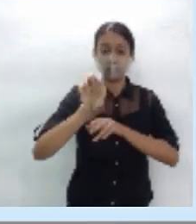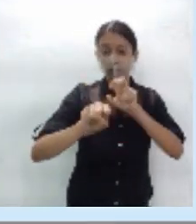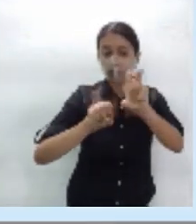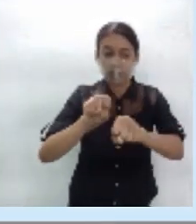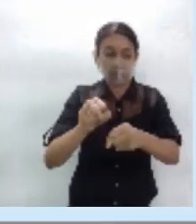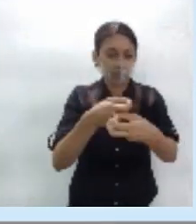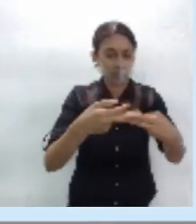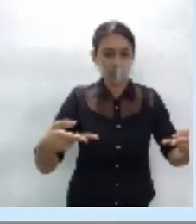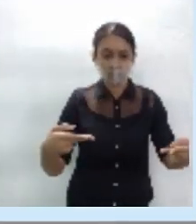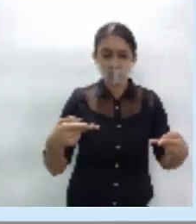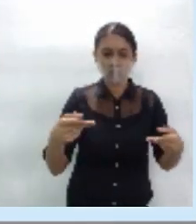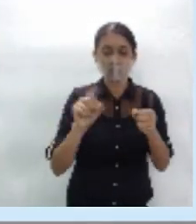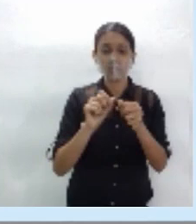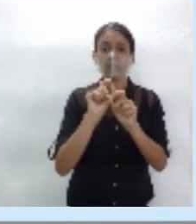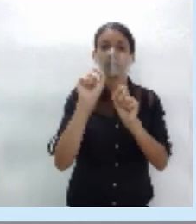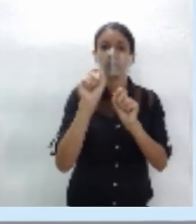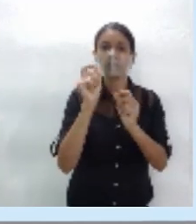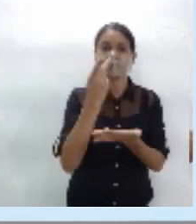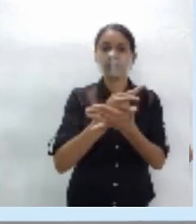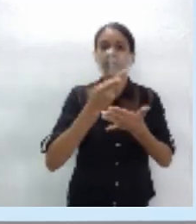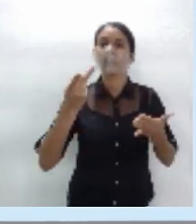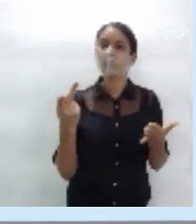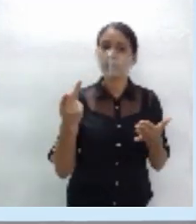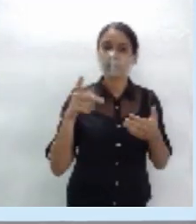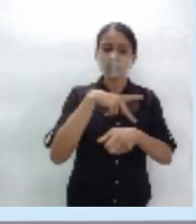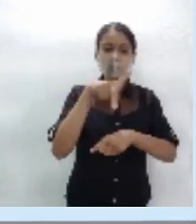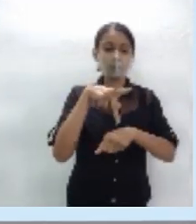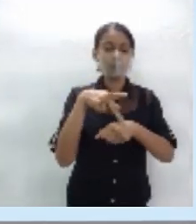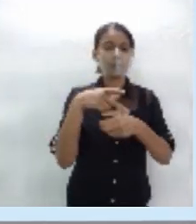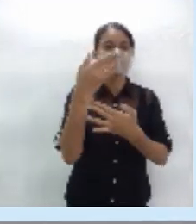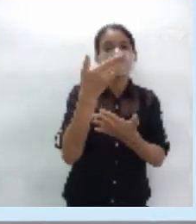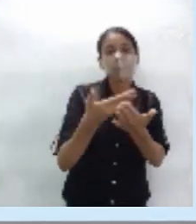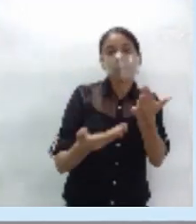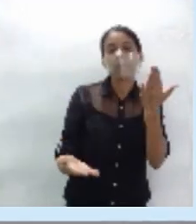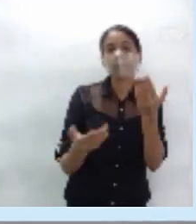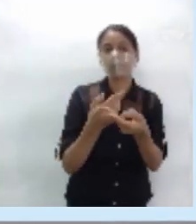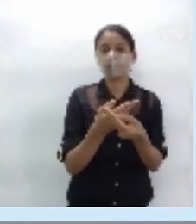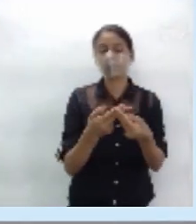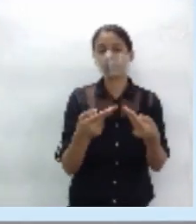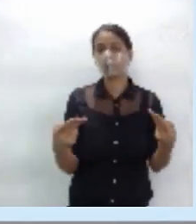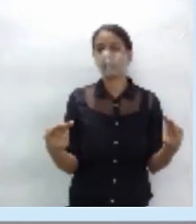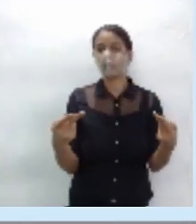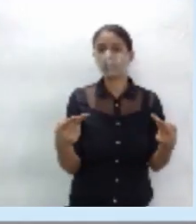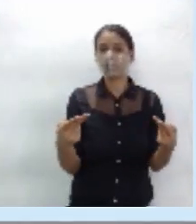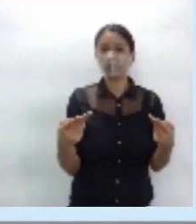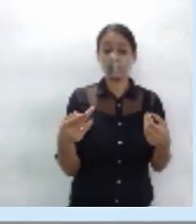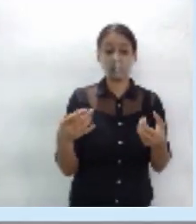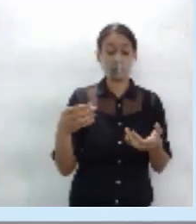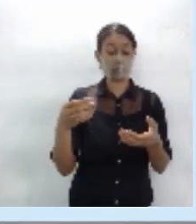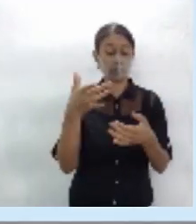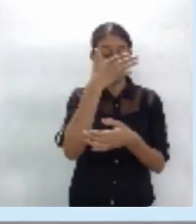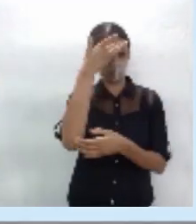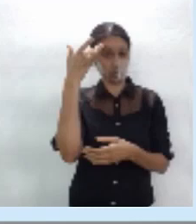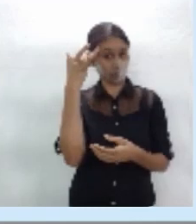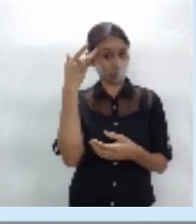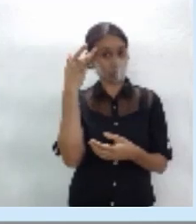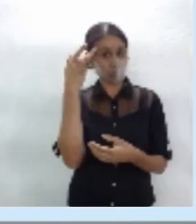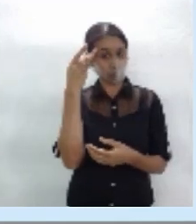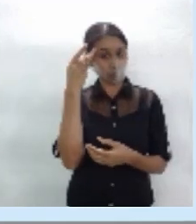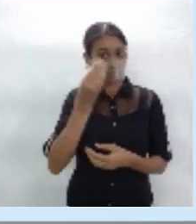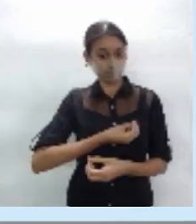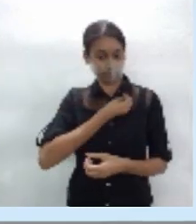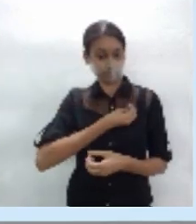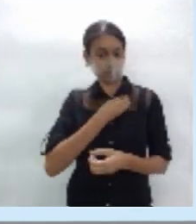de matérias-primas e deixavam eles sem recursos. Então, isso foi, né, deixando os povos dessas